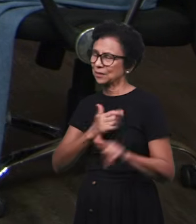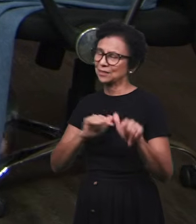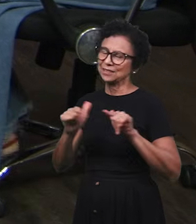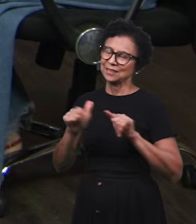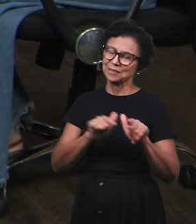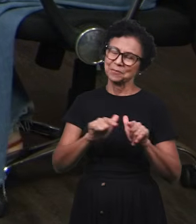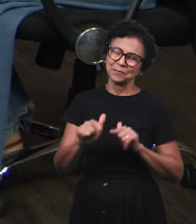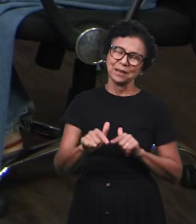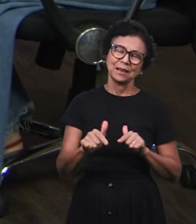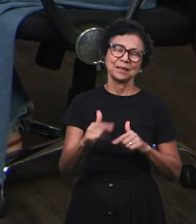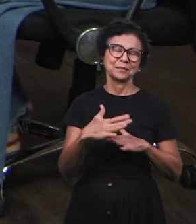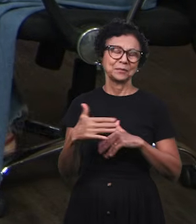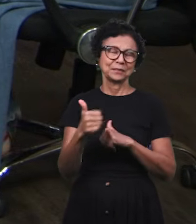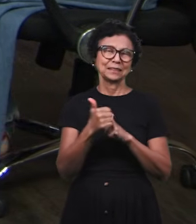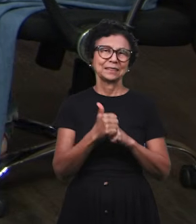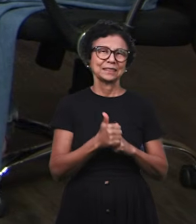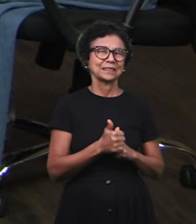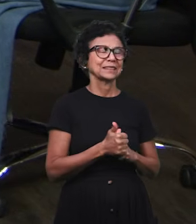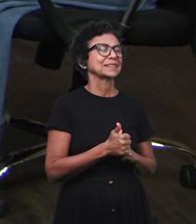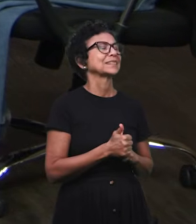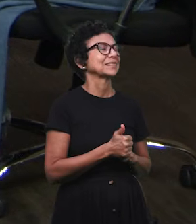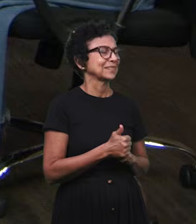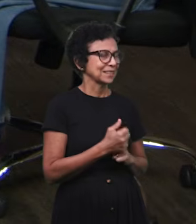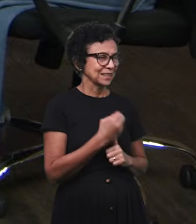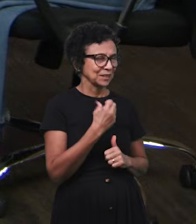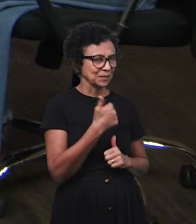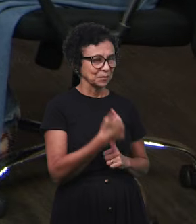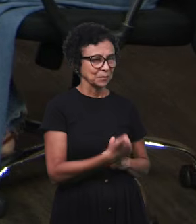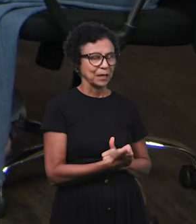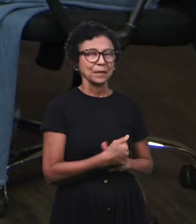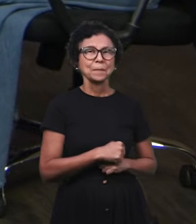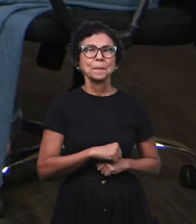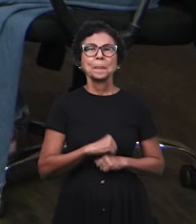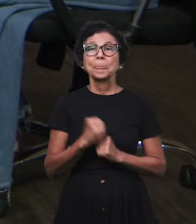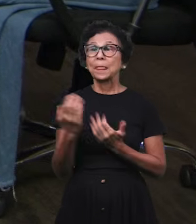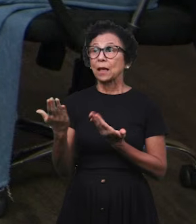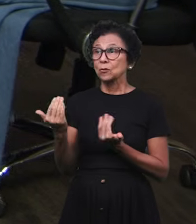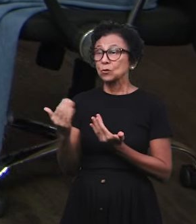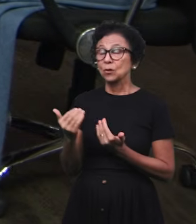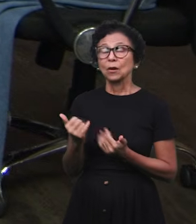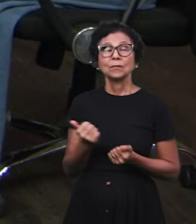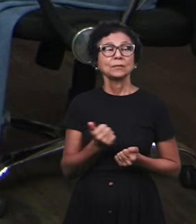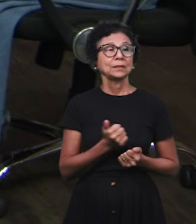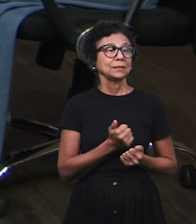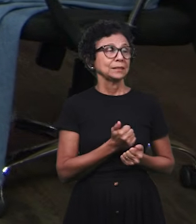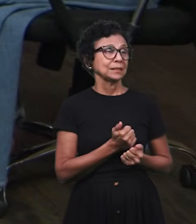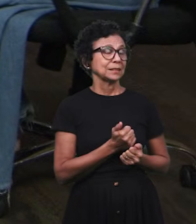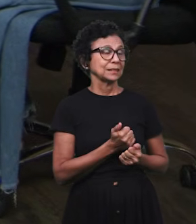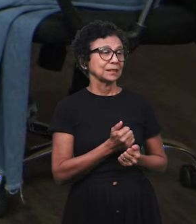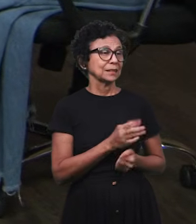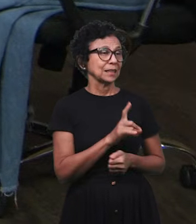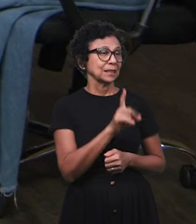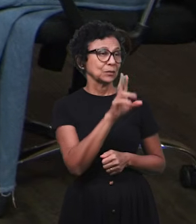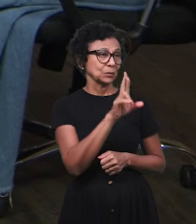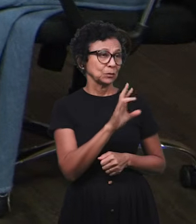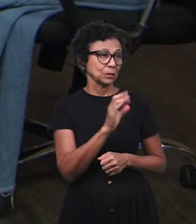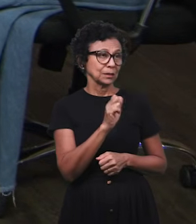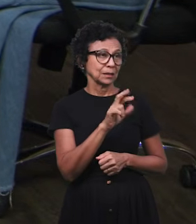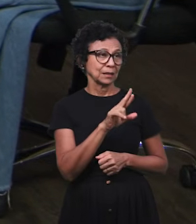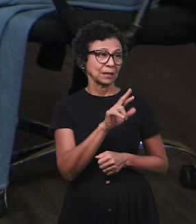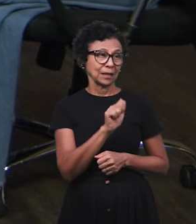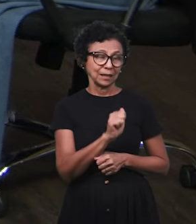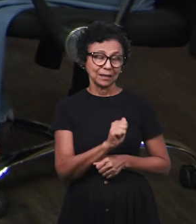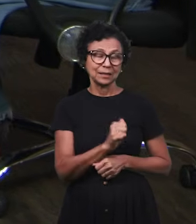tudo bem? Paz do Senhor, pastor Josias, aos jovens que estão aqui, a paz do Senhor, e a doutora Carla. Seja mais uma vez bem-vinda, ela já